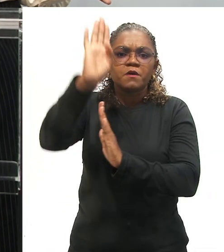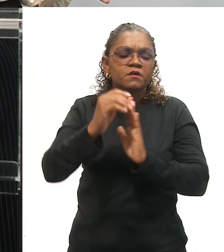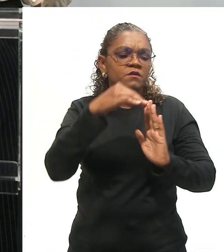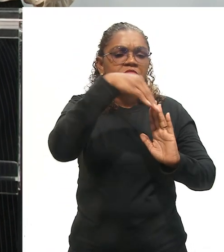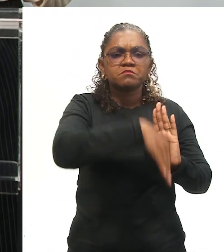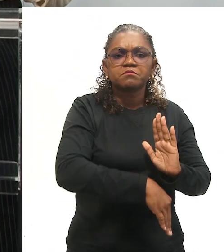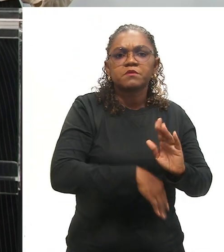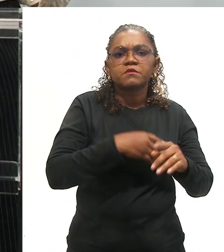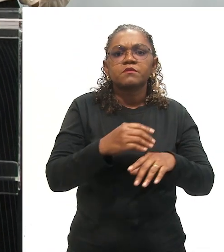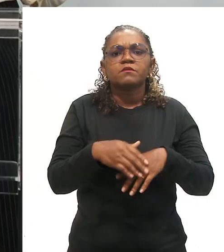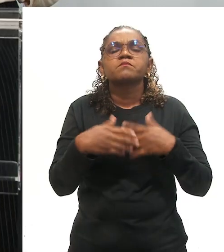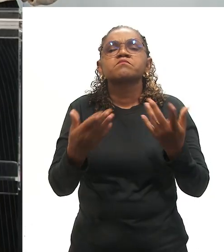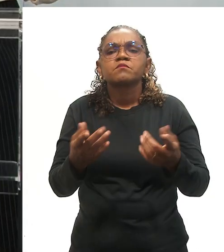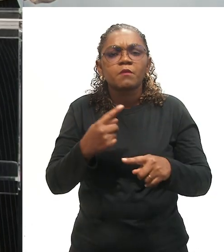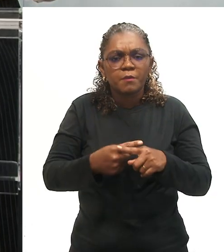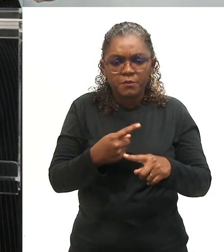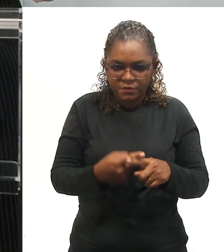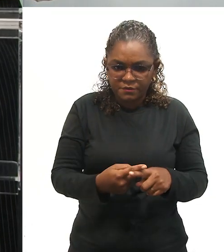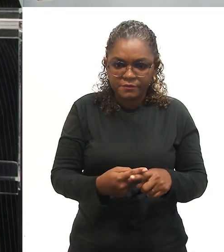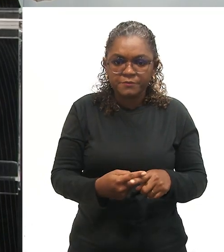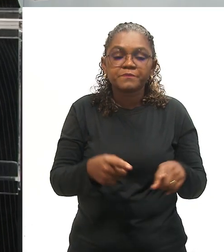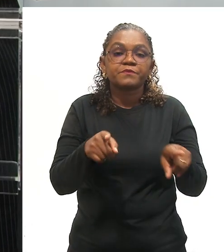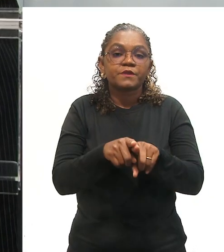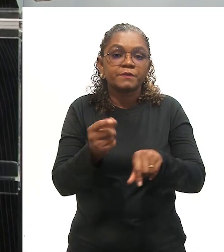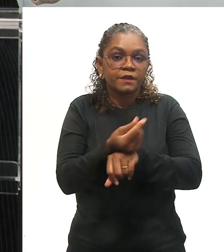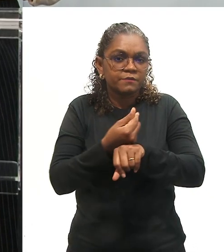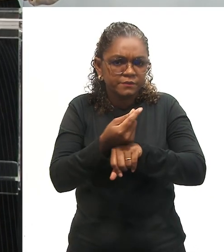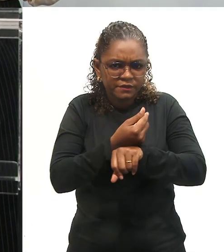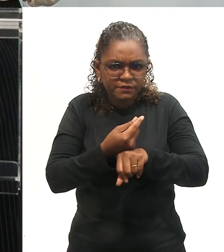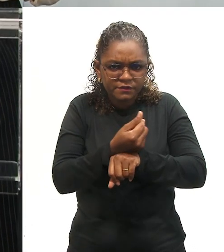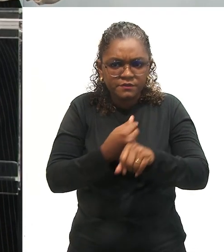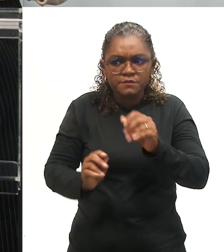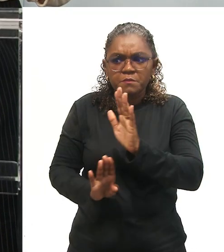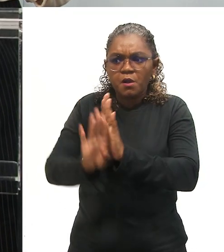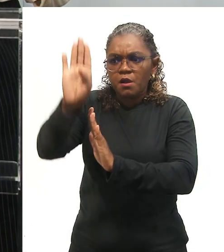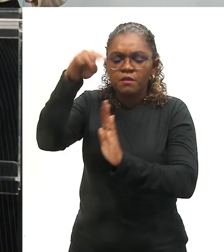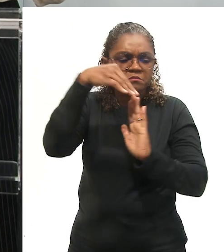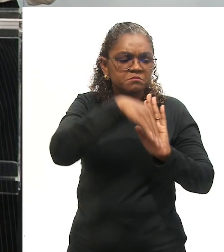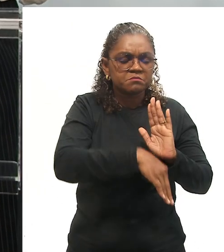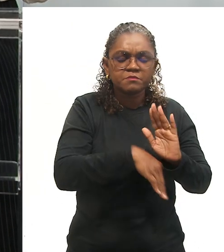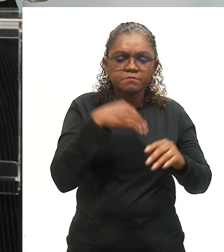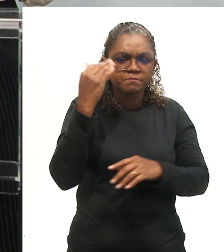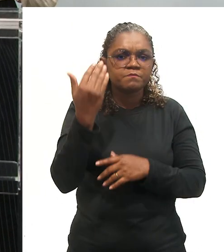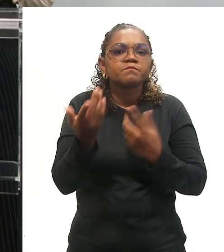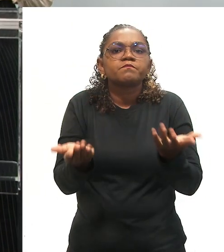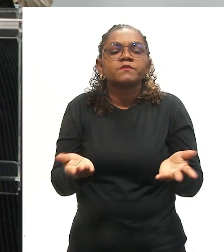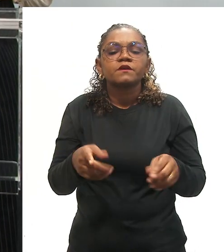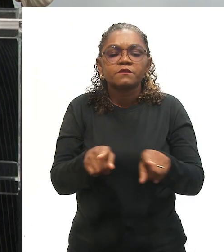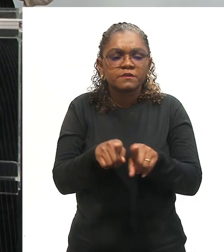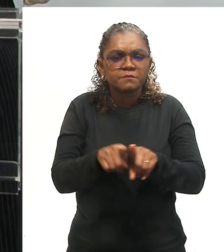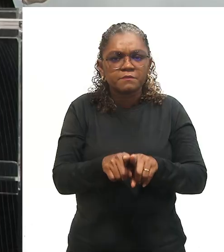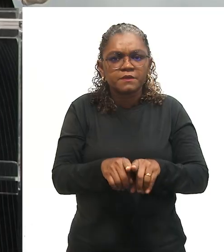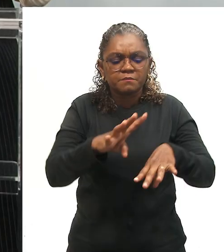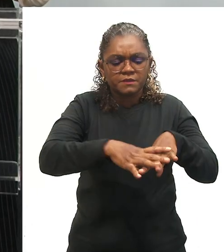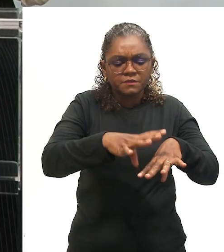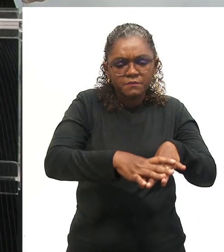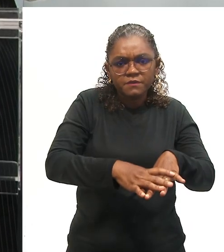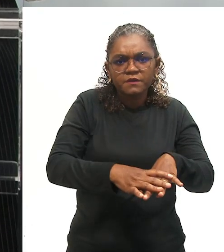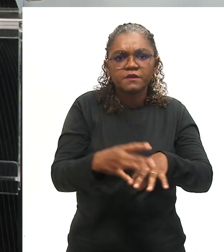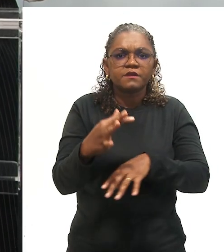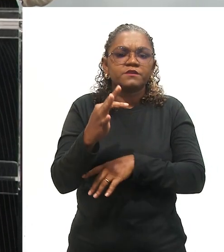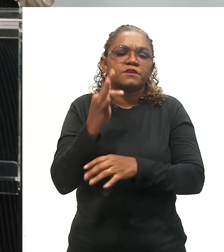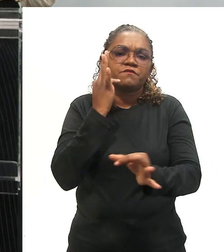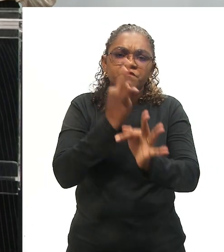algumas sociedades do que em outras. E ela se aproximou muito de ciências mais exatas, como a matemática e a física. Então, ela usou